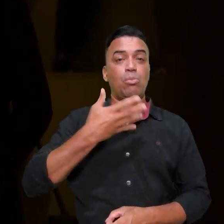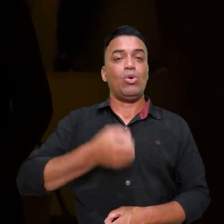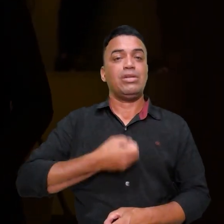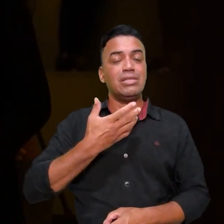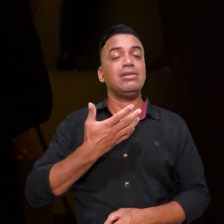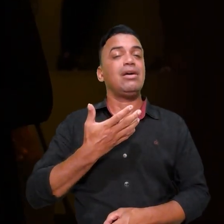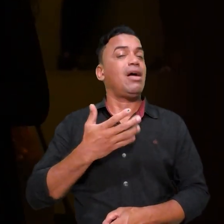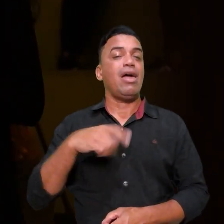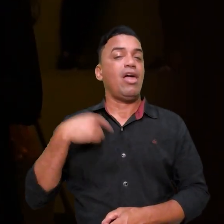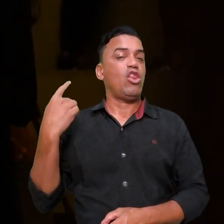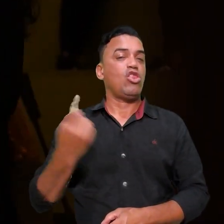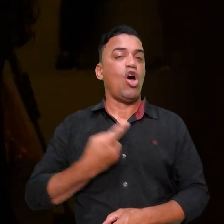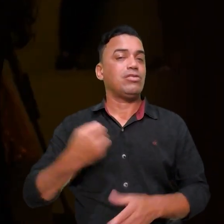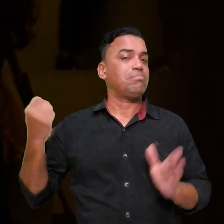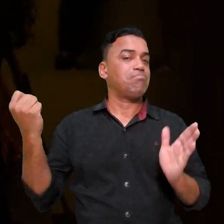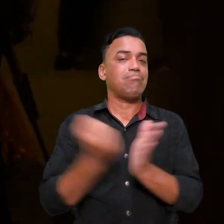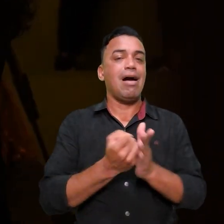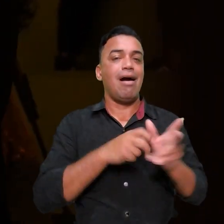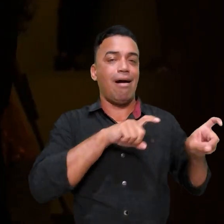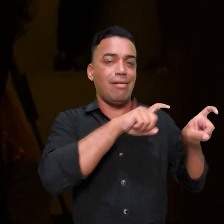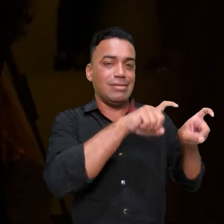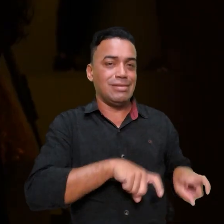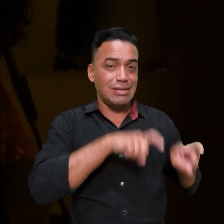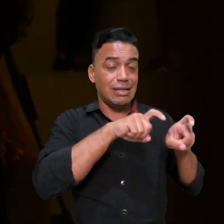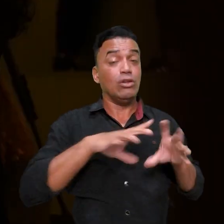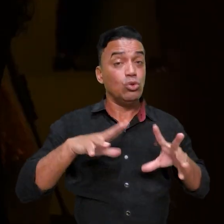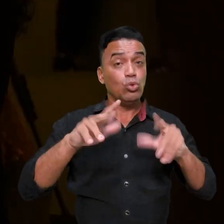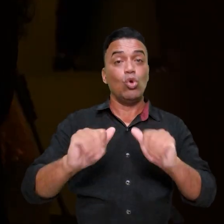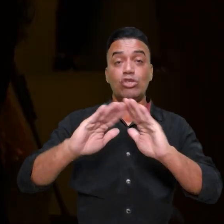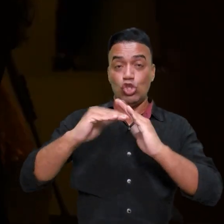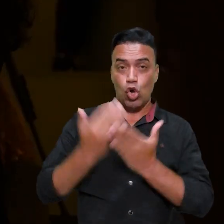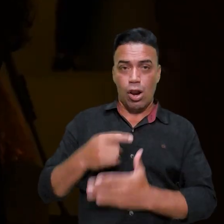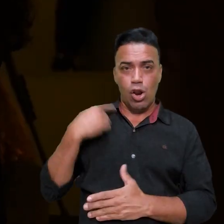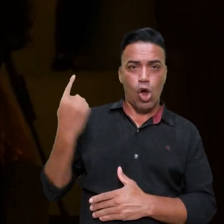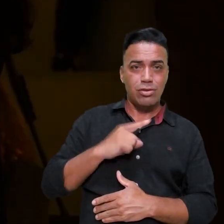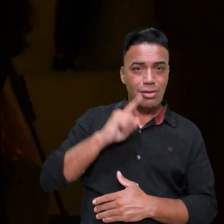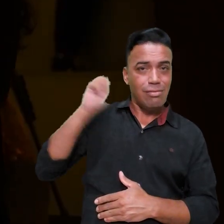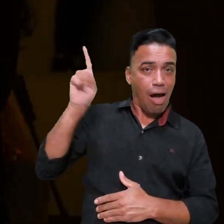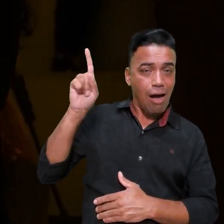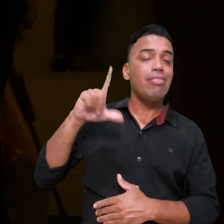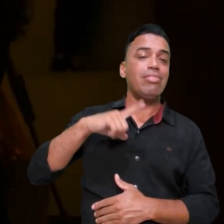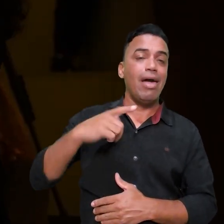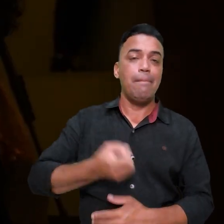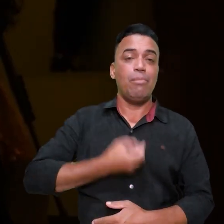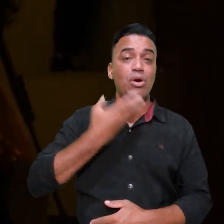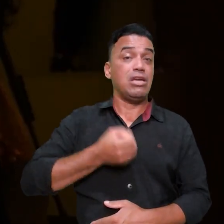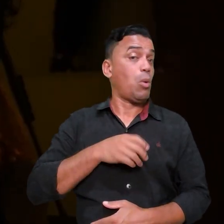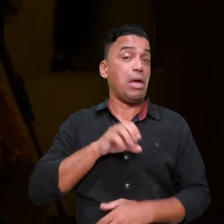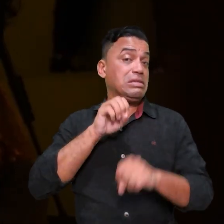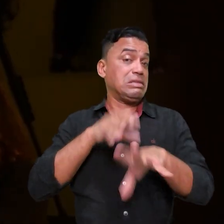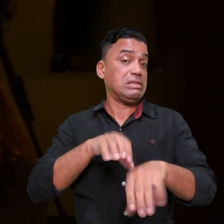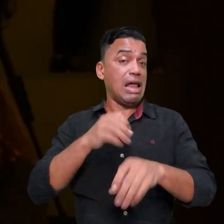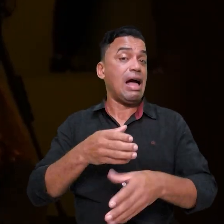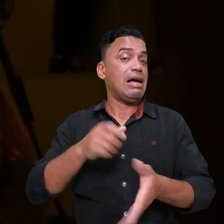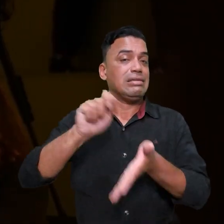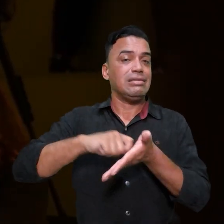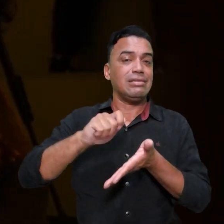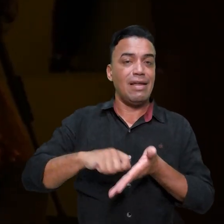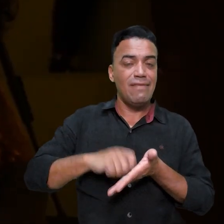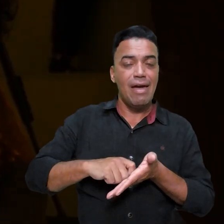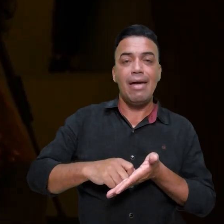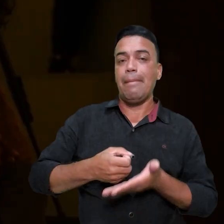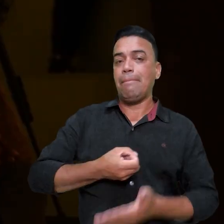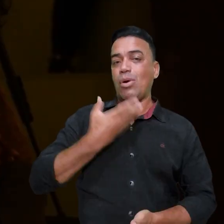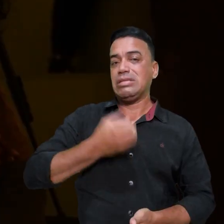do sertão. Então, todas as nossas escolas têm a poética. Não é uma pretensão de ensinar a fazer poesia, porque a gente não acredita